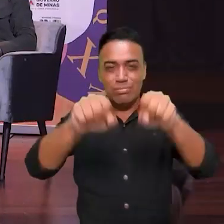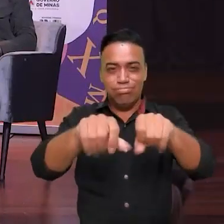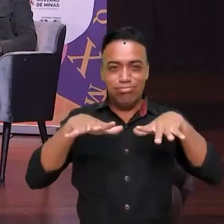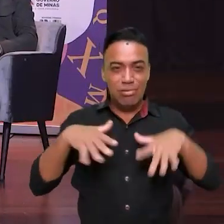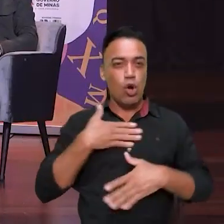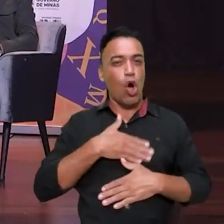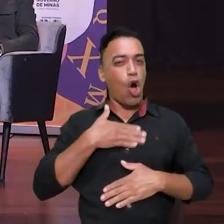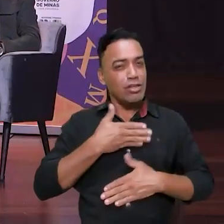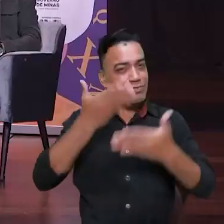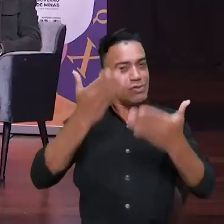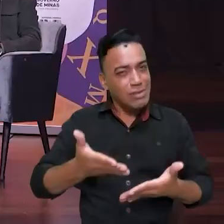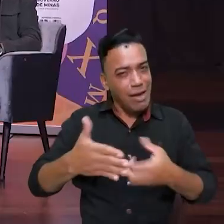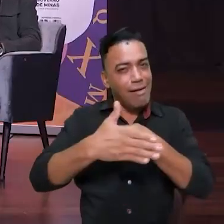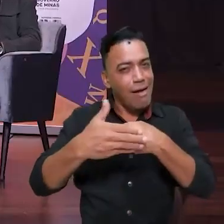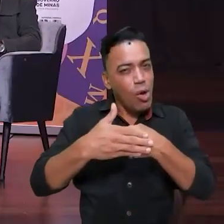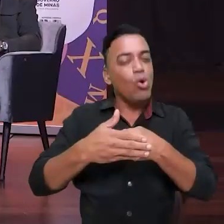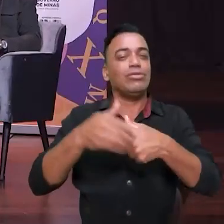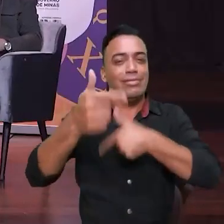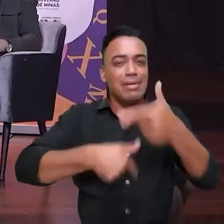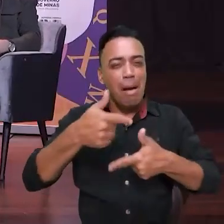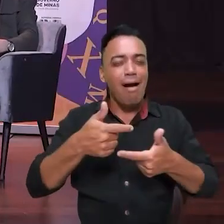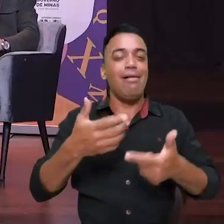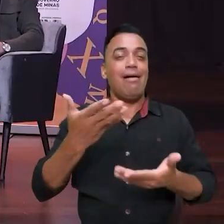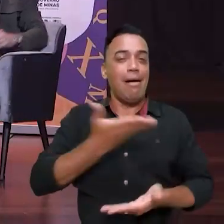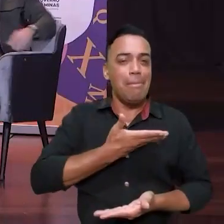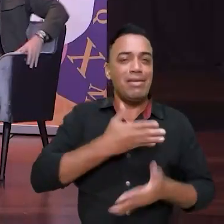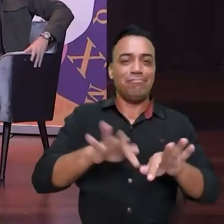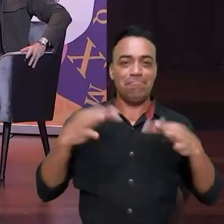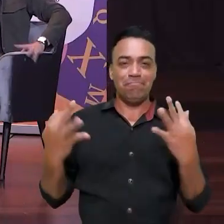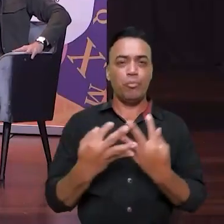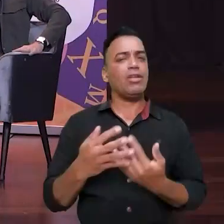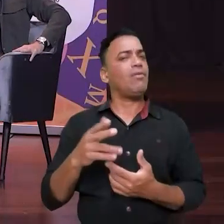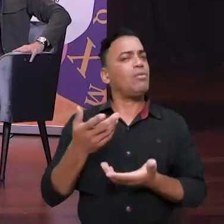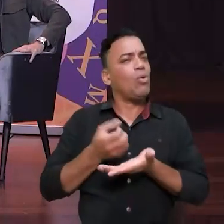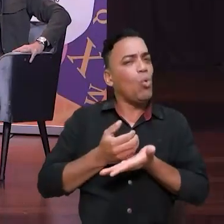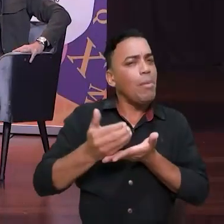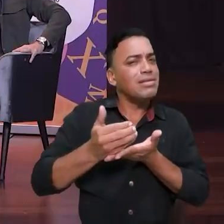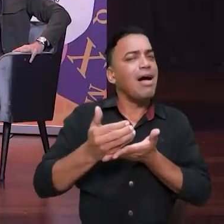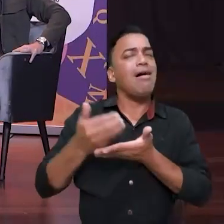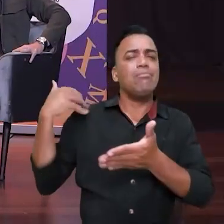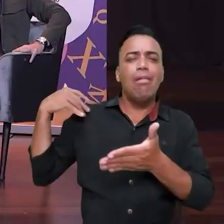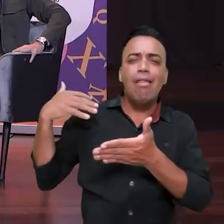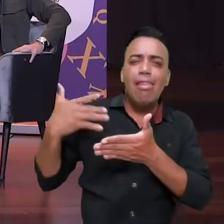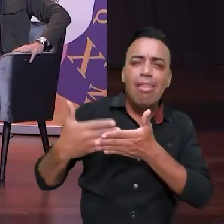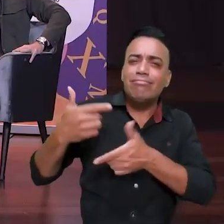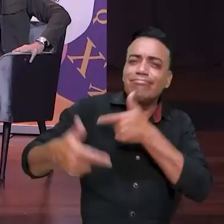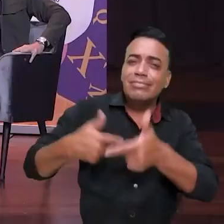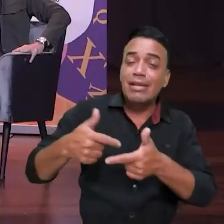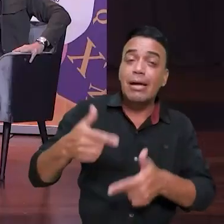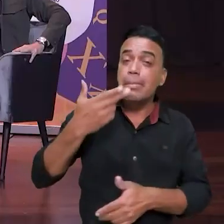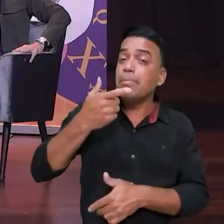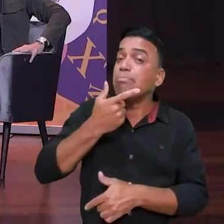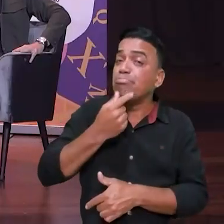do seu trabalho, né? Amigos, familiares. Vamos começar contando um pouco da sua trajetória, né? Desde o